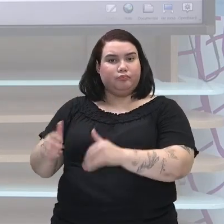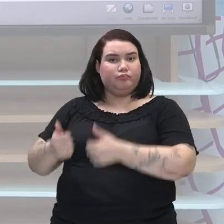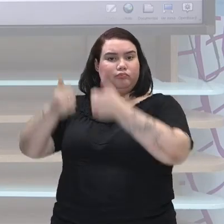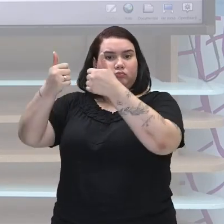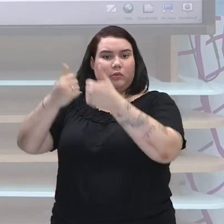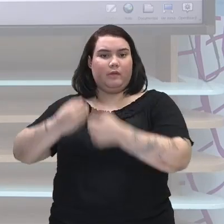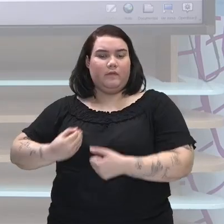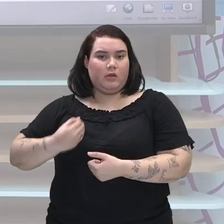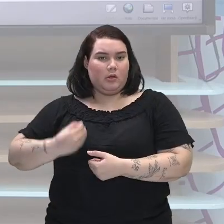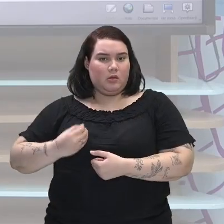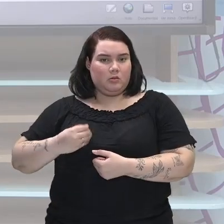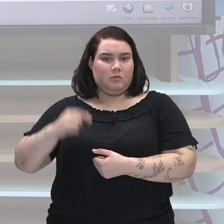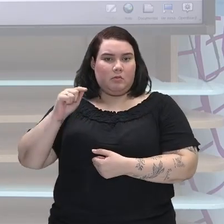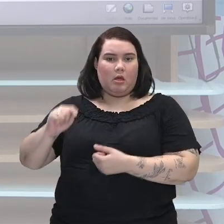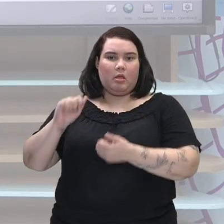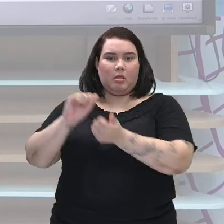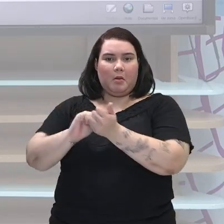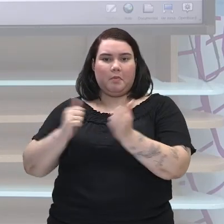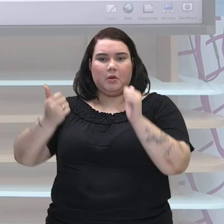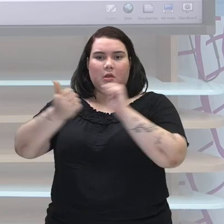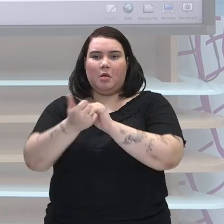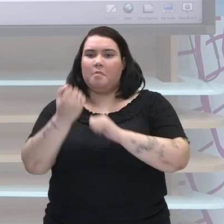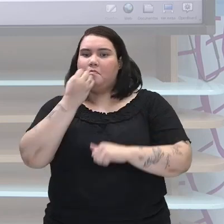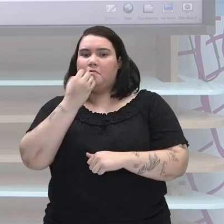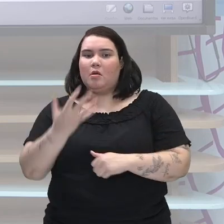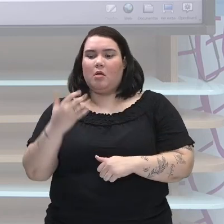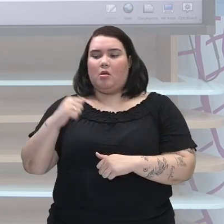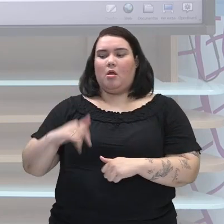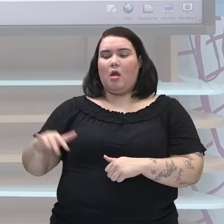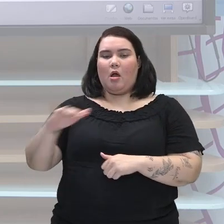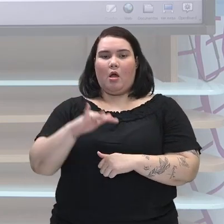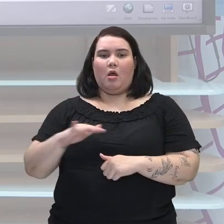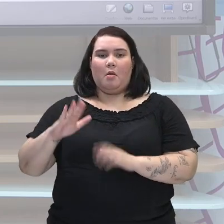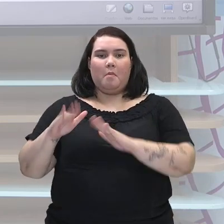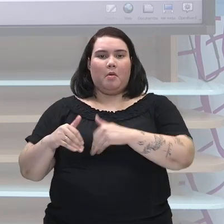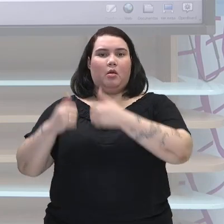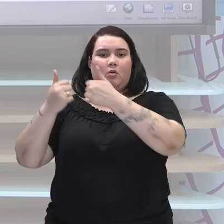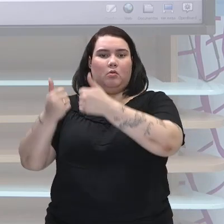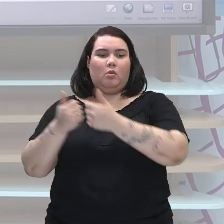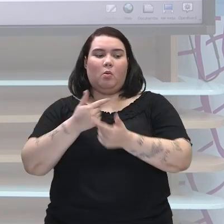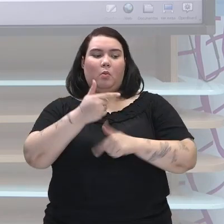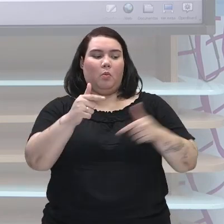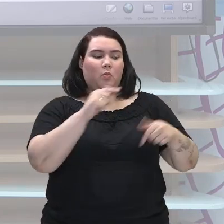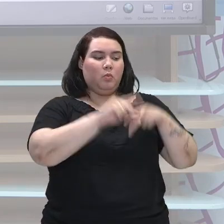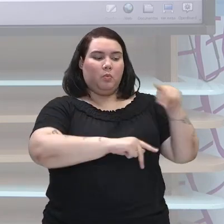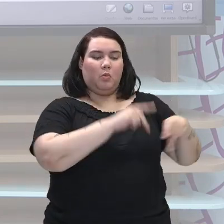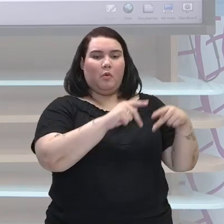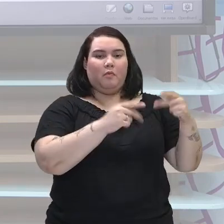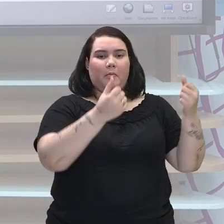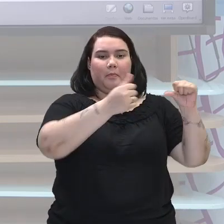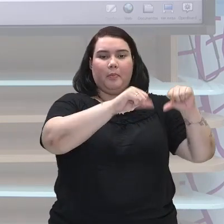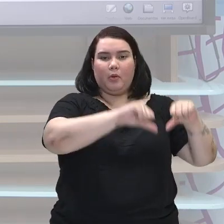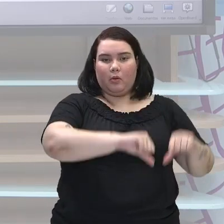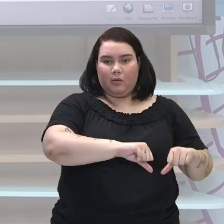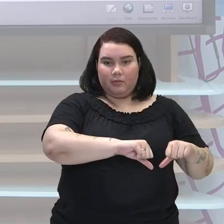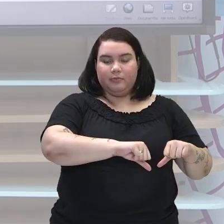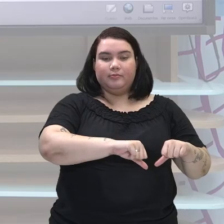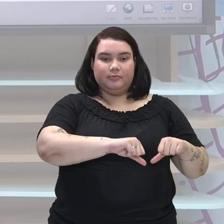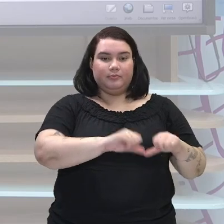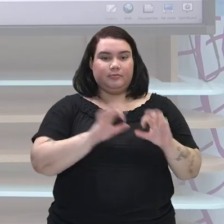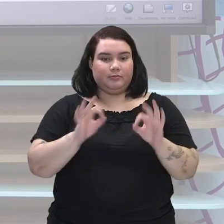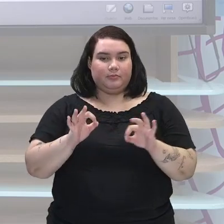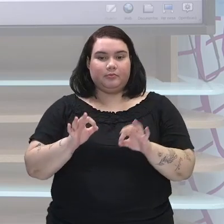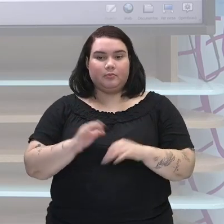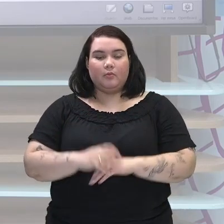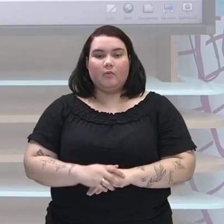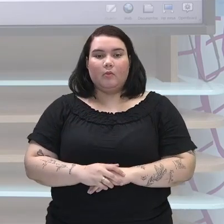são os mais bem adaptados. São os melhores, enquanto que outros vão sucumbir, vão para baixo,